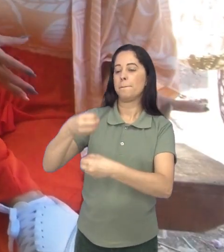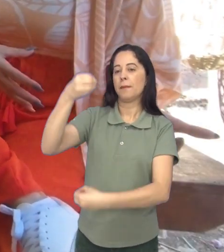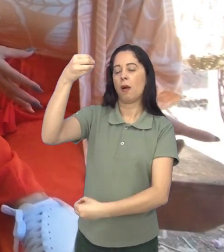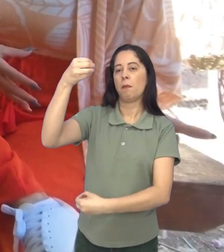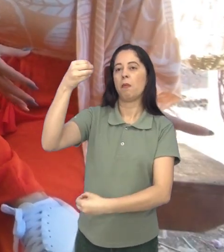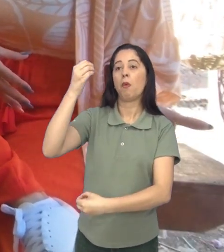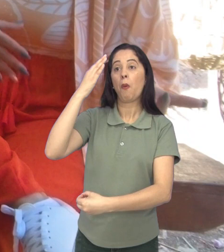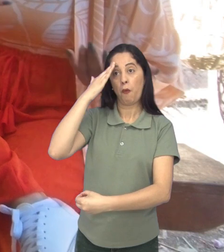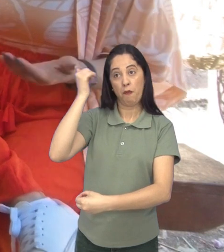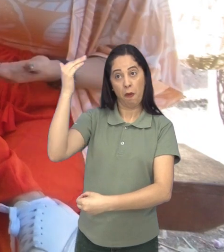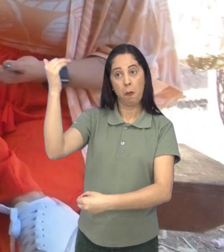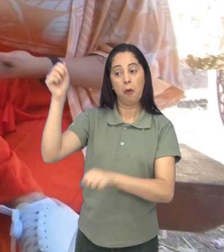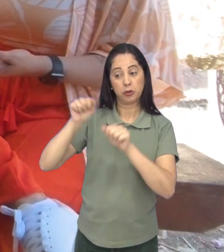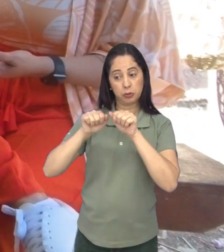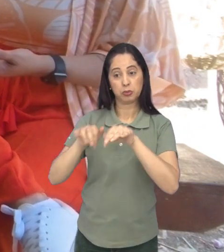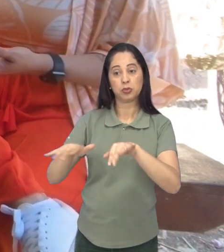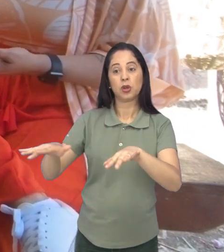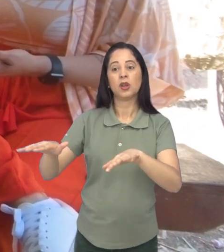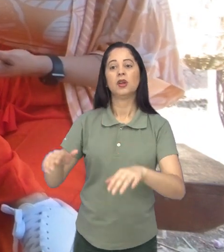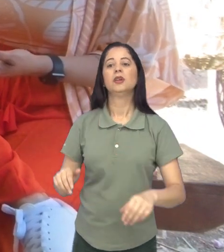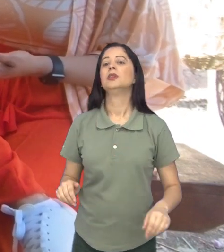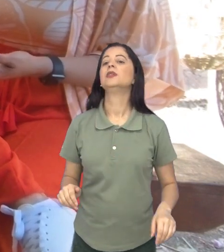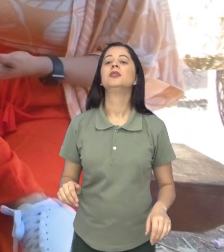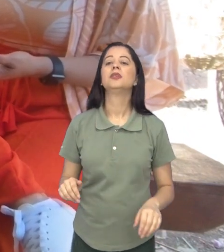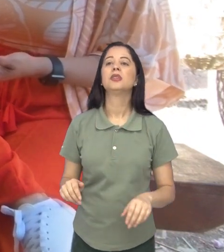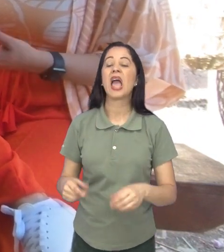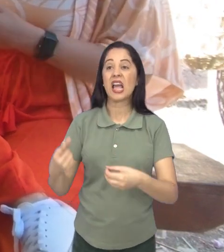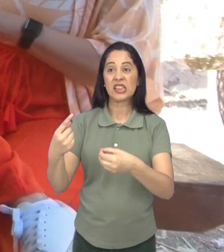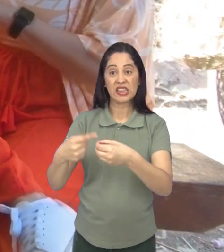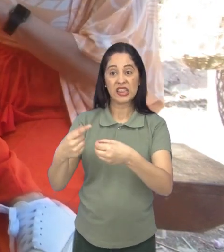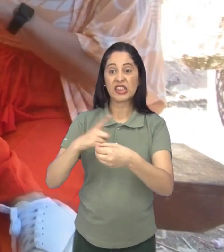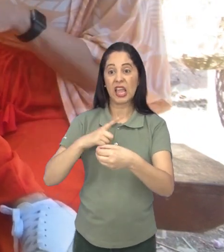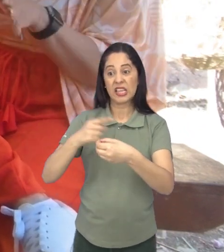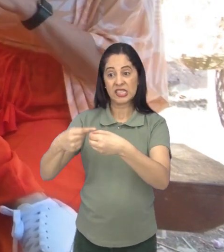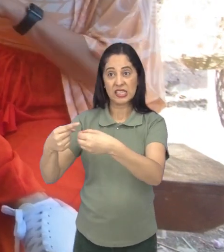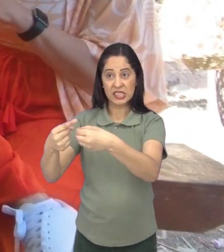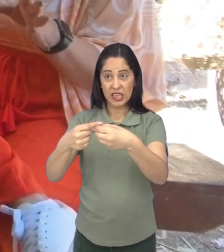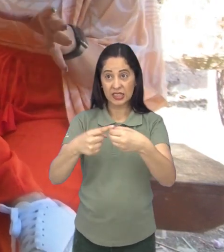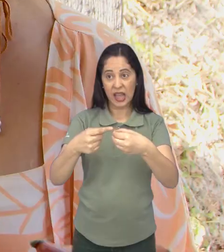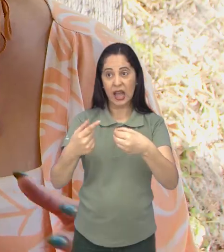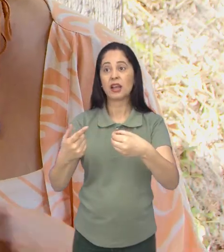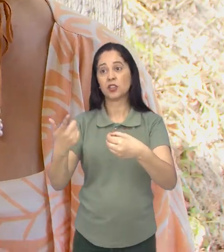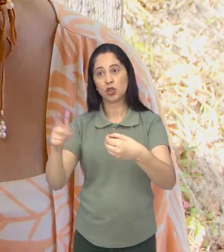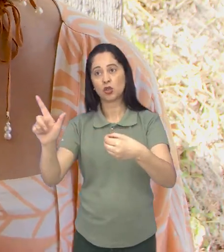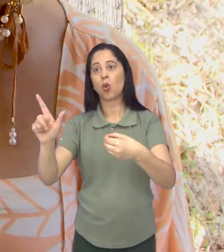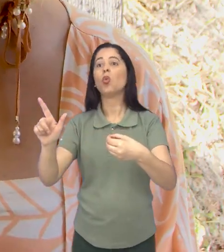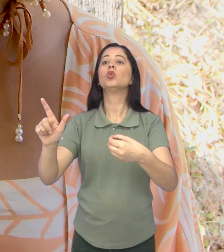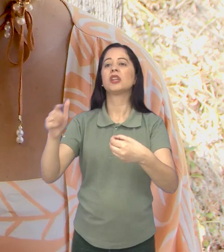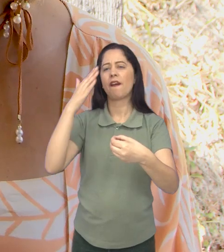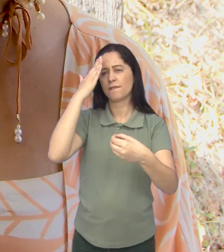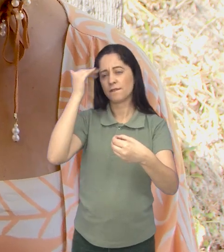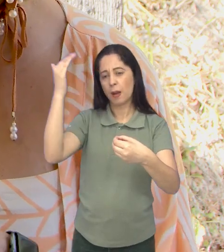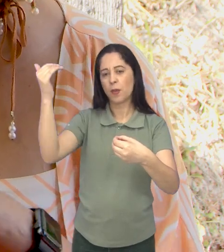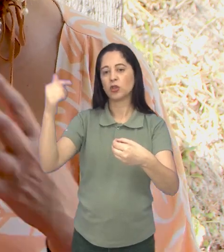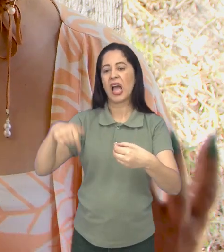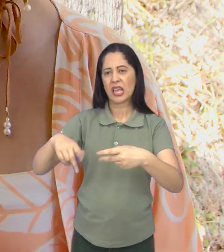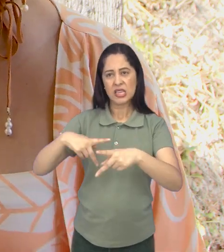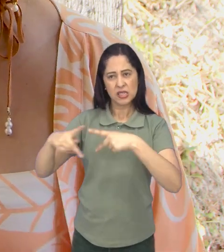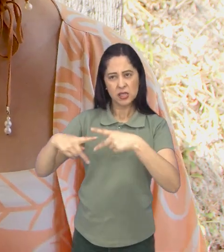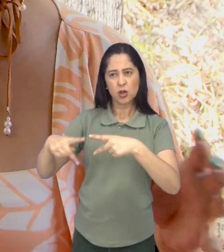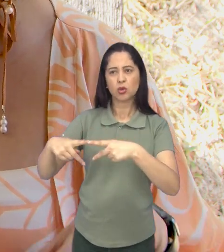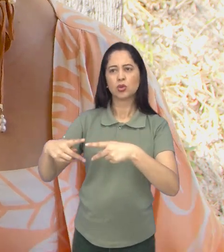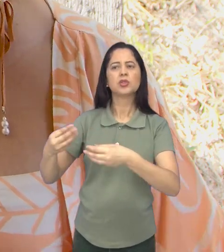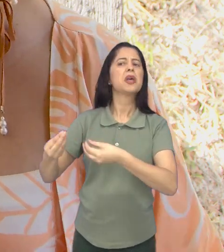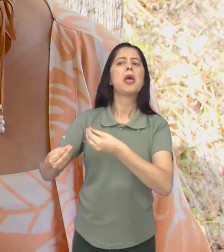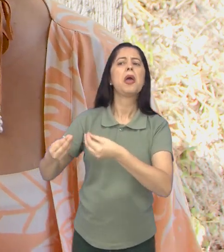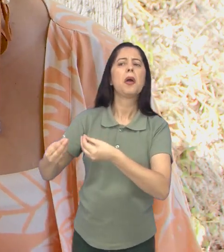estão conhecendo o que o bambu pode proporcionar. Exato. Tem cidades que são mais conhecidas e outras